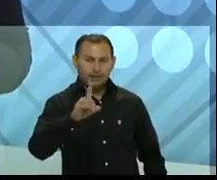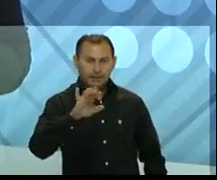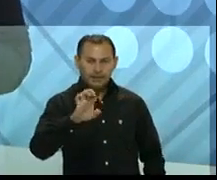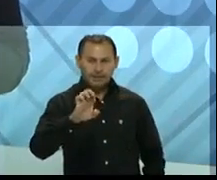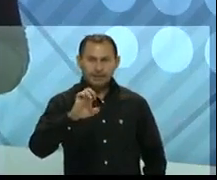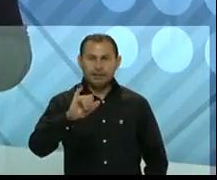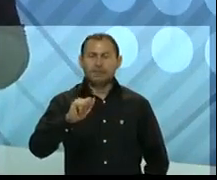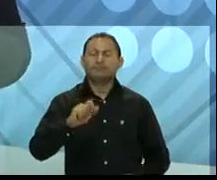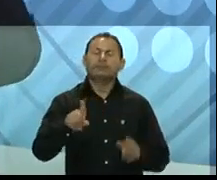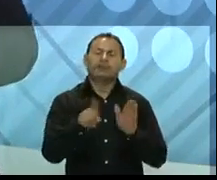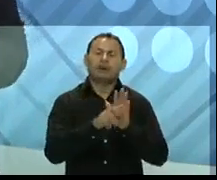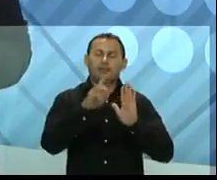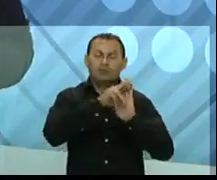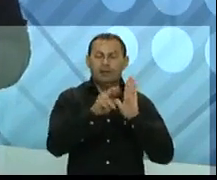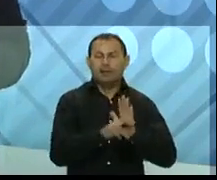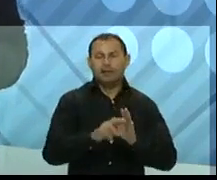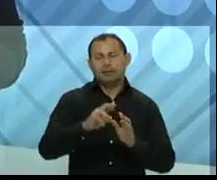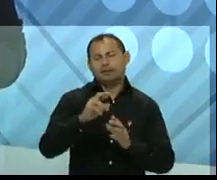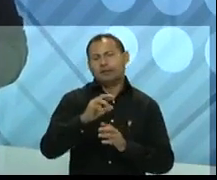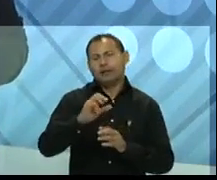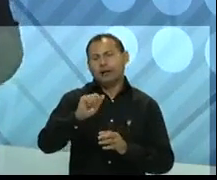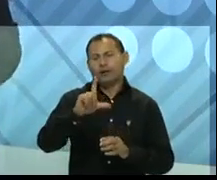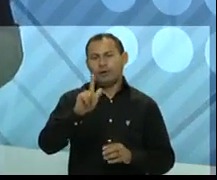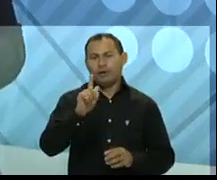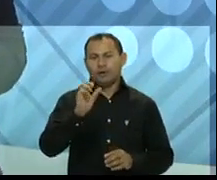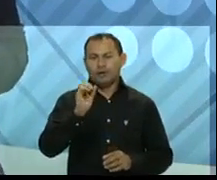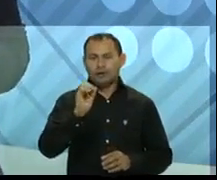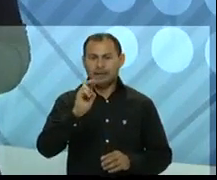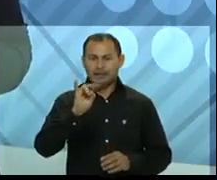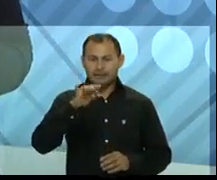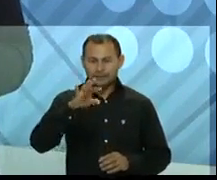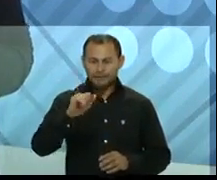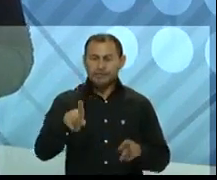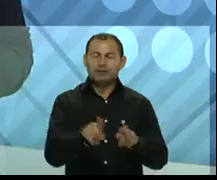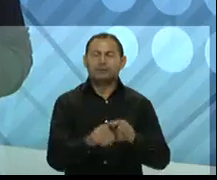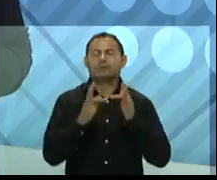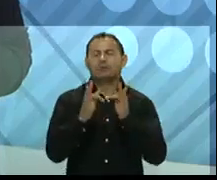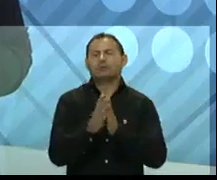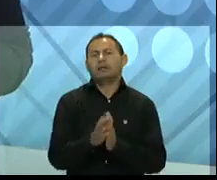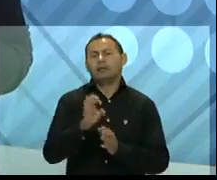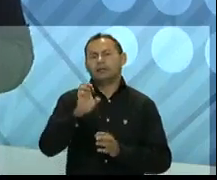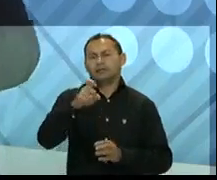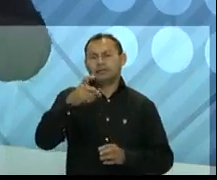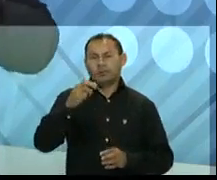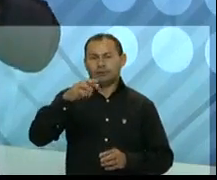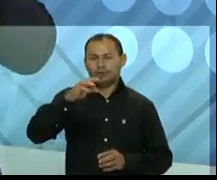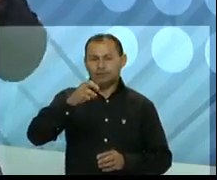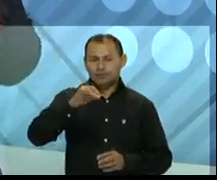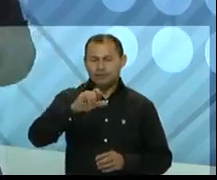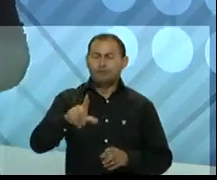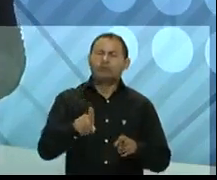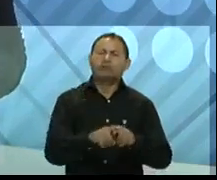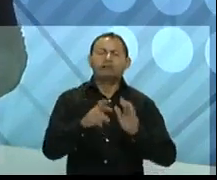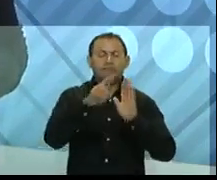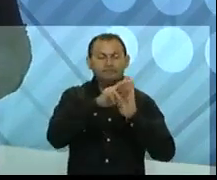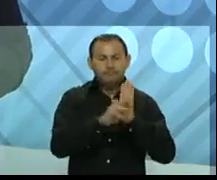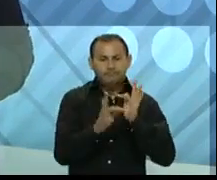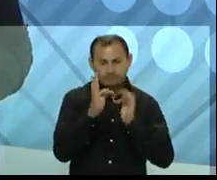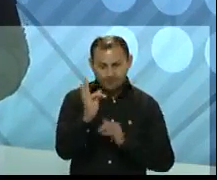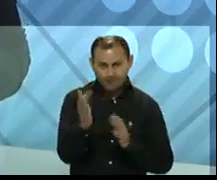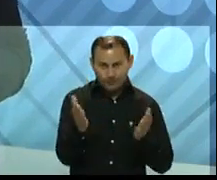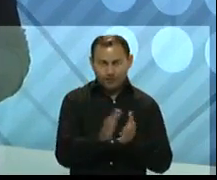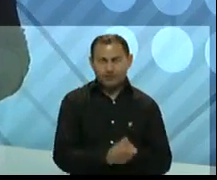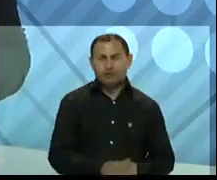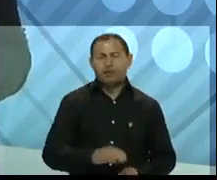função logarítmica, a função exponencial e, por fim, agora a nossa função trigonométrica. Se você ainda não tem uma tábua